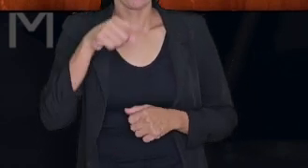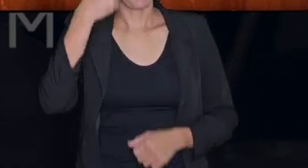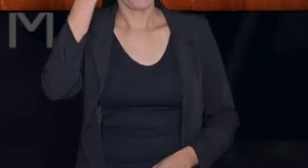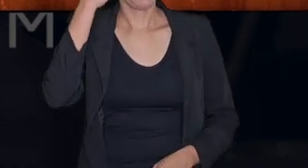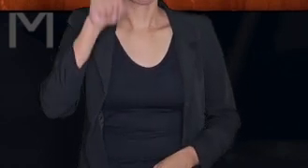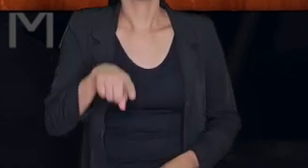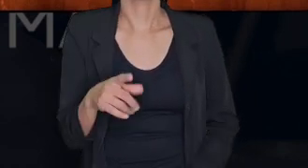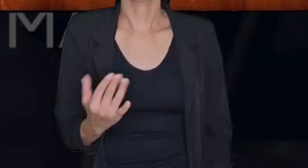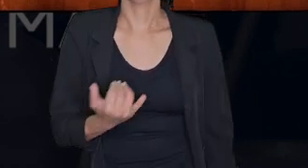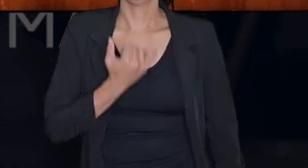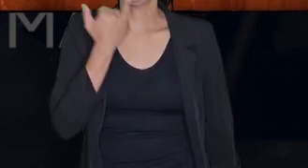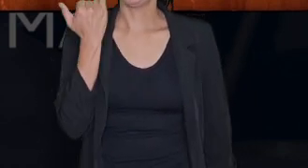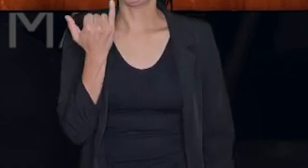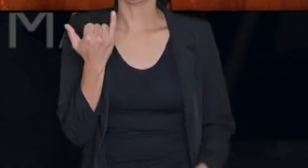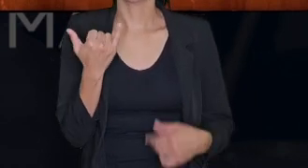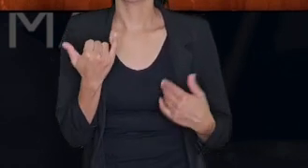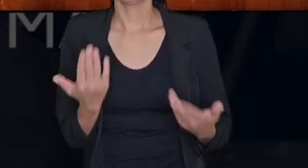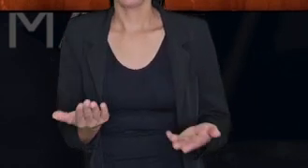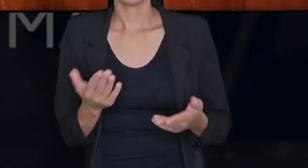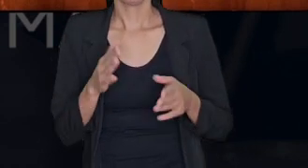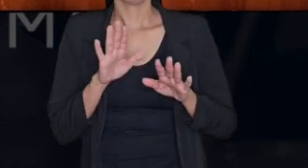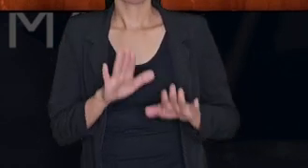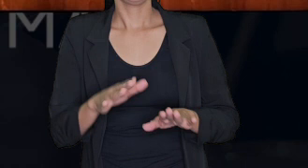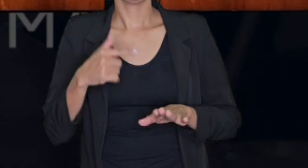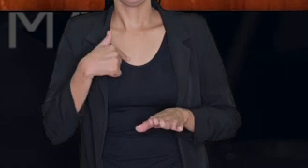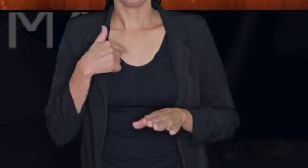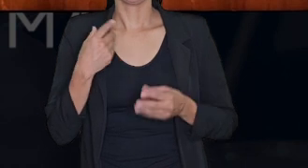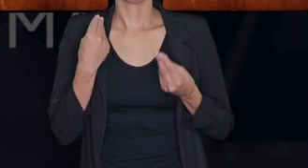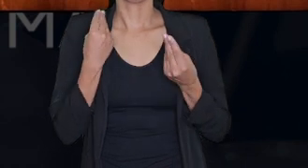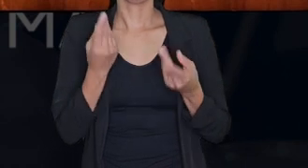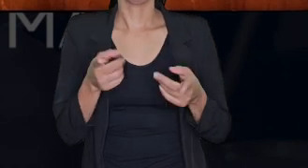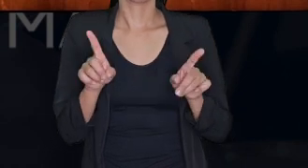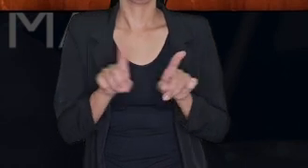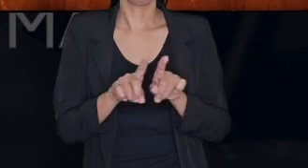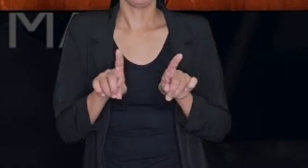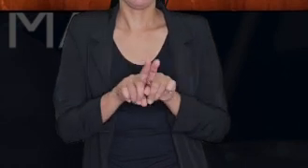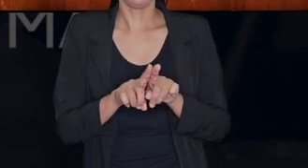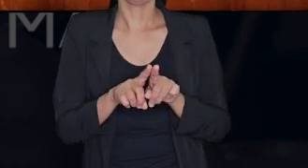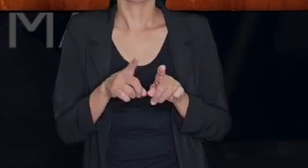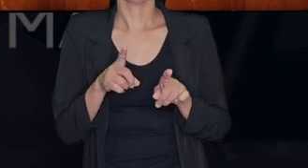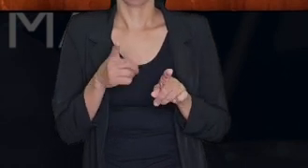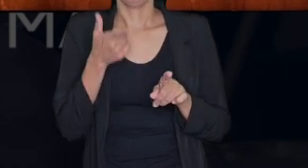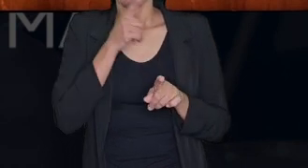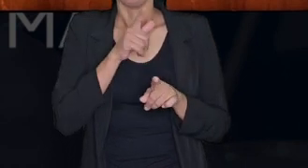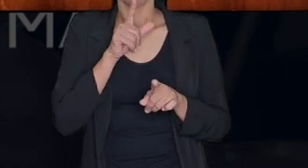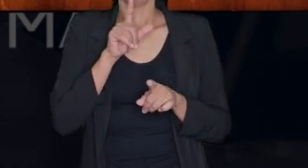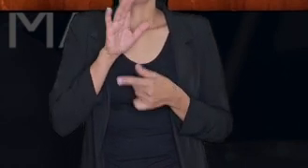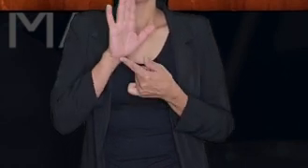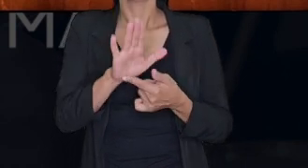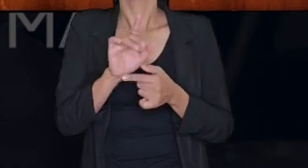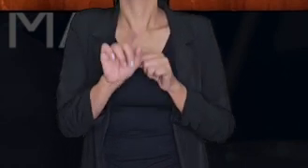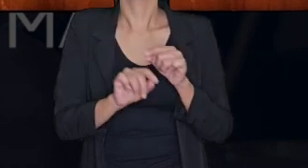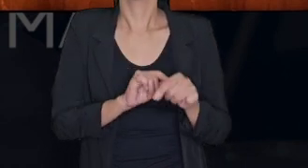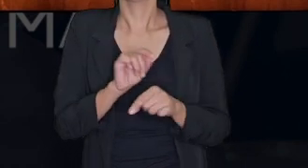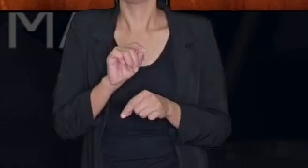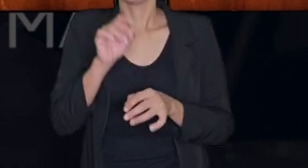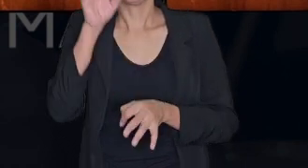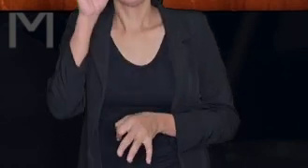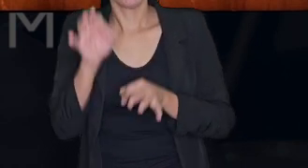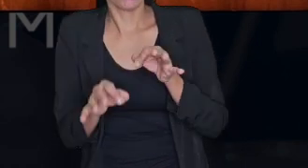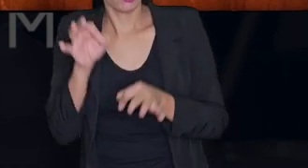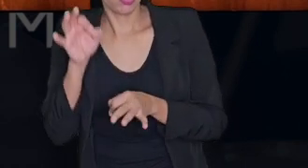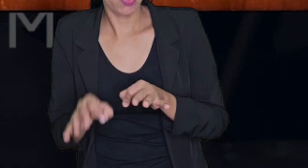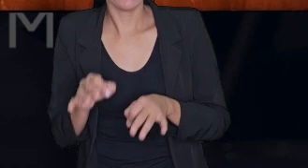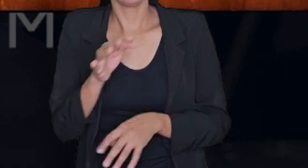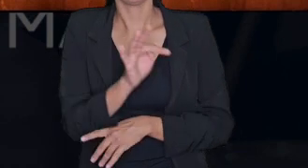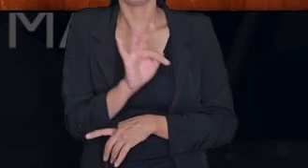econômica. Isso é uma reflexão importante e só com isso eu dou também, né, assim, dou um